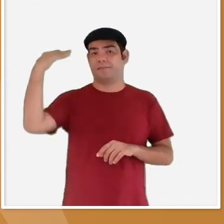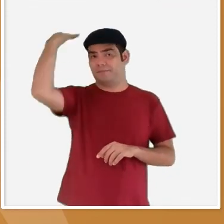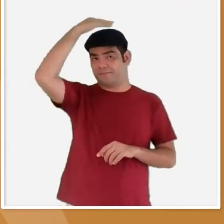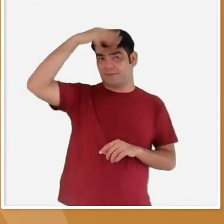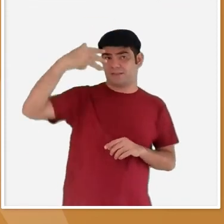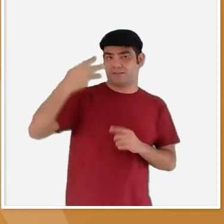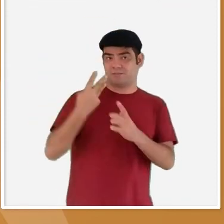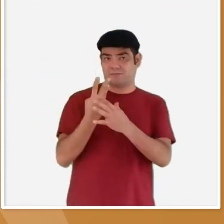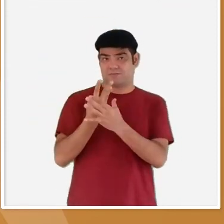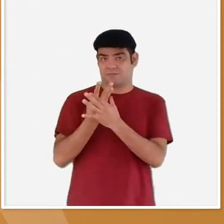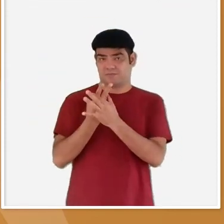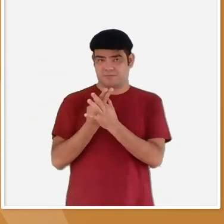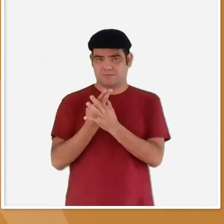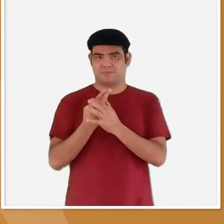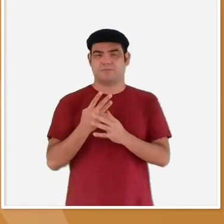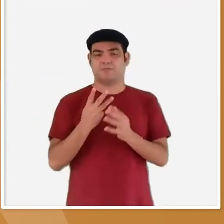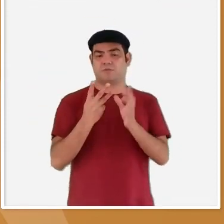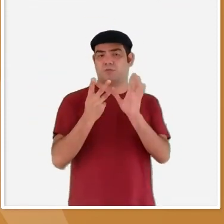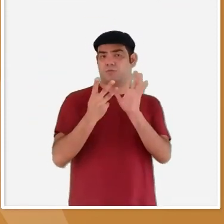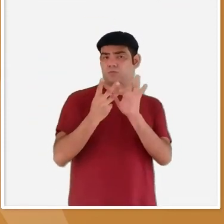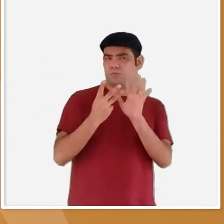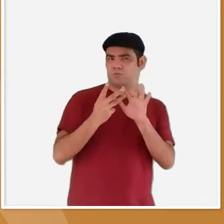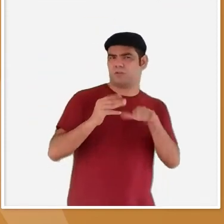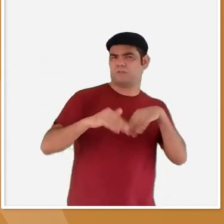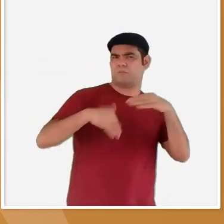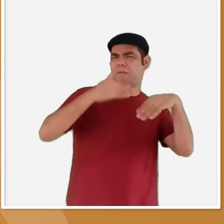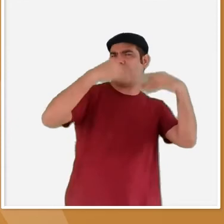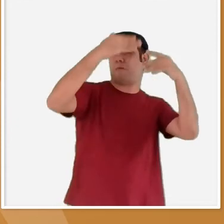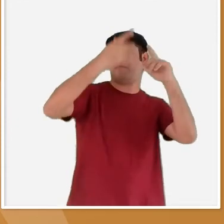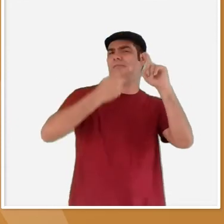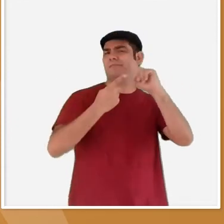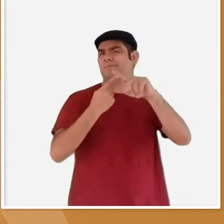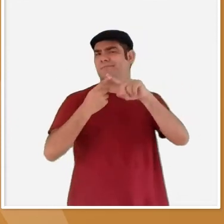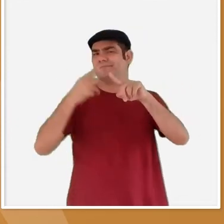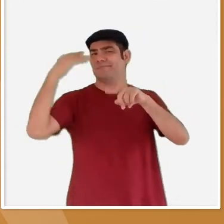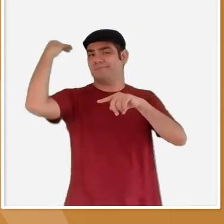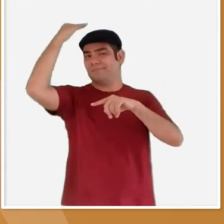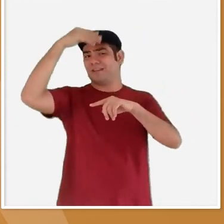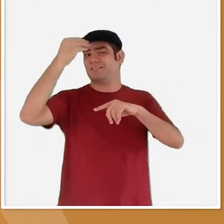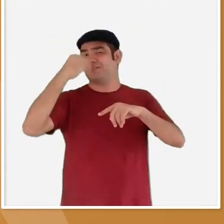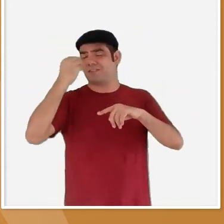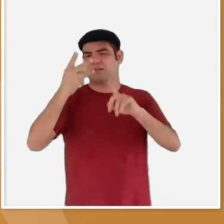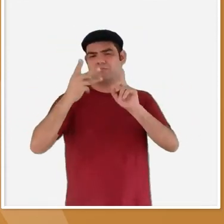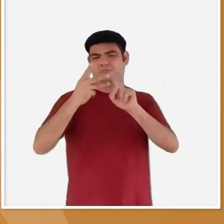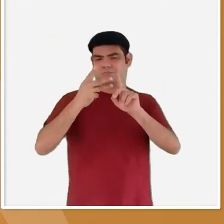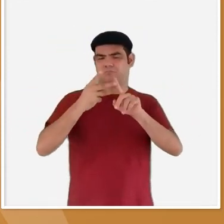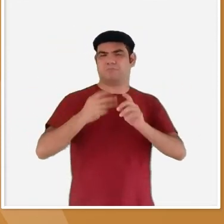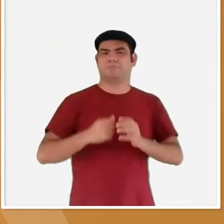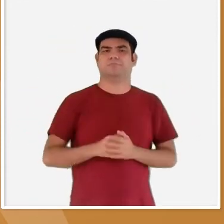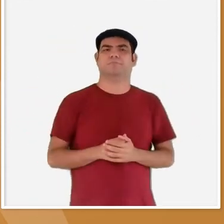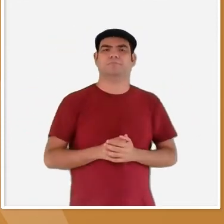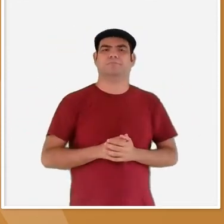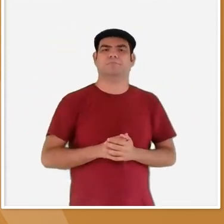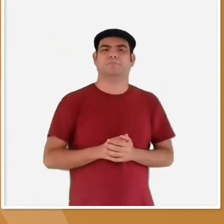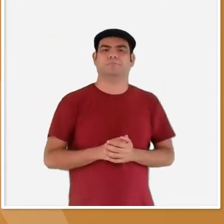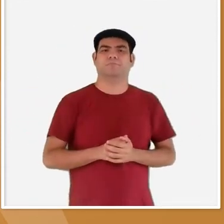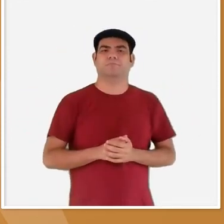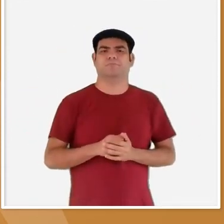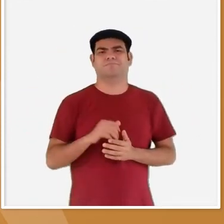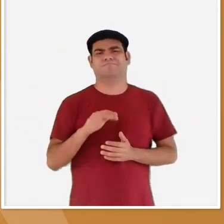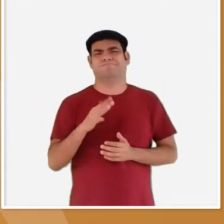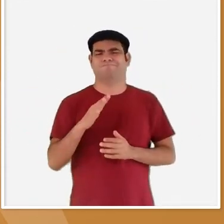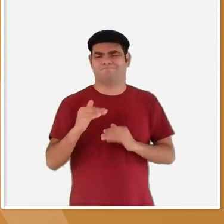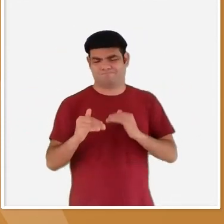aí duas economias desenvolvidas, tá? Estados Unidos e Canadá, e uma economia em desenvolvimento que era a